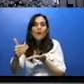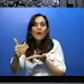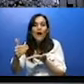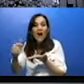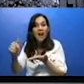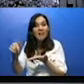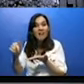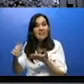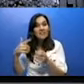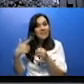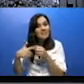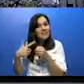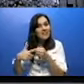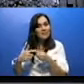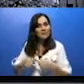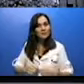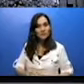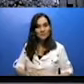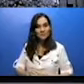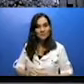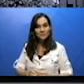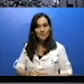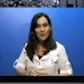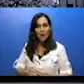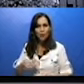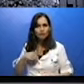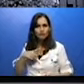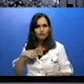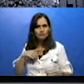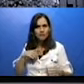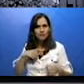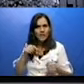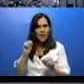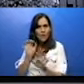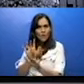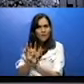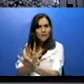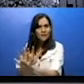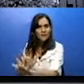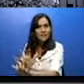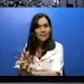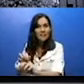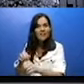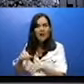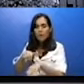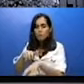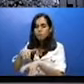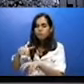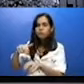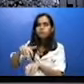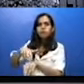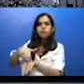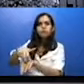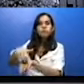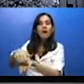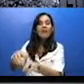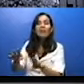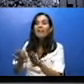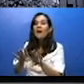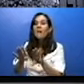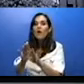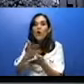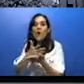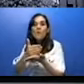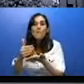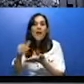lima correia tá quando tem o desfile o desfile começa saindo do recinto porque a